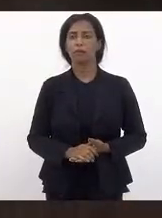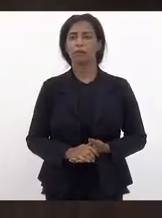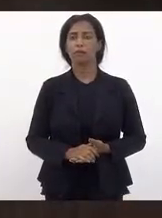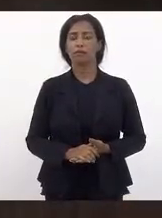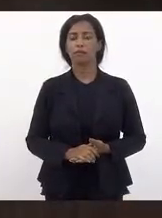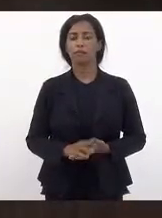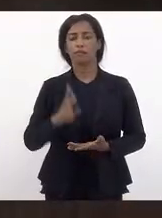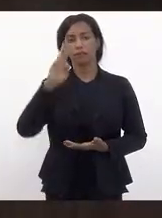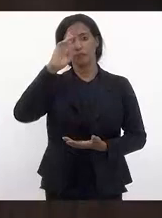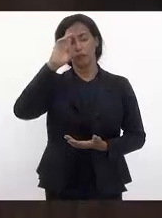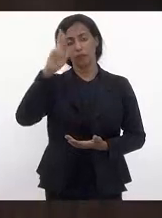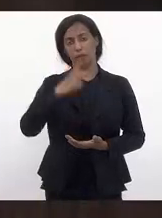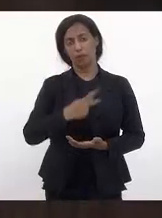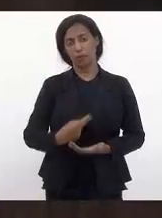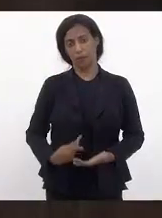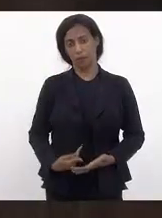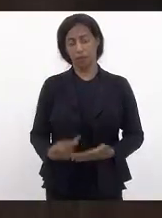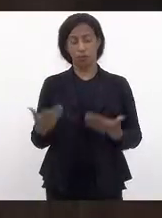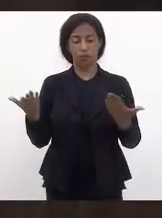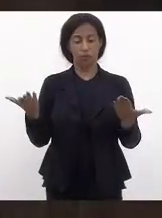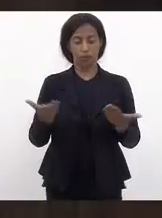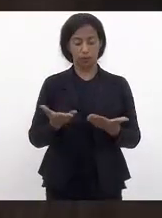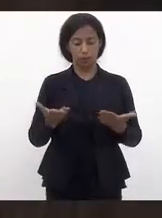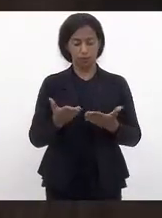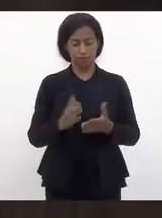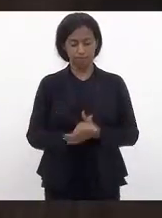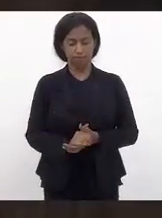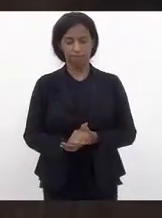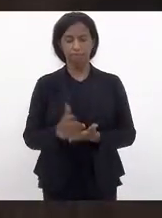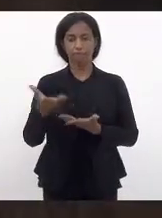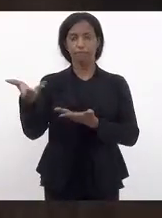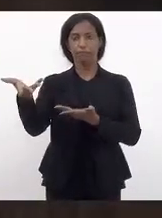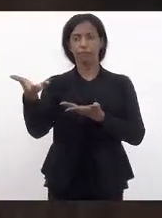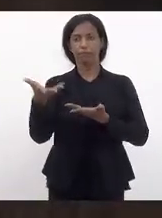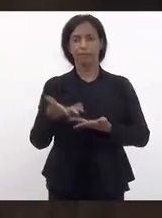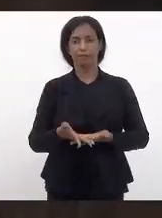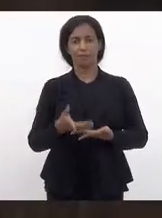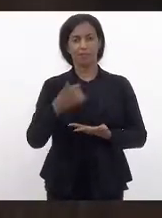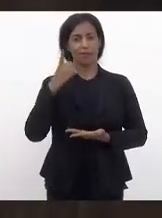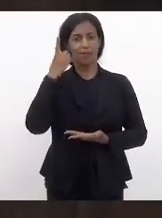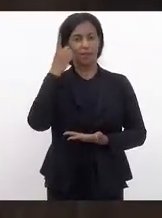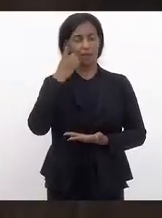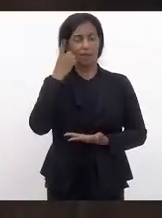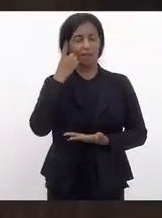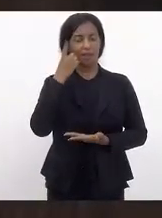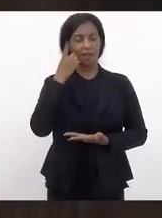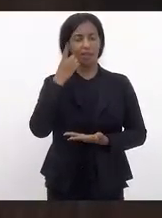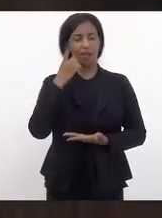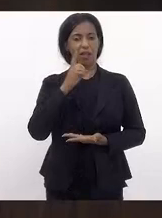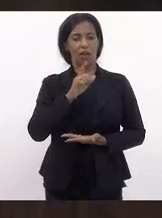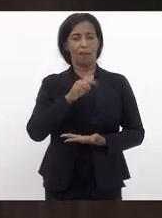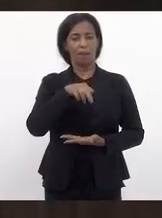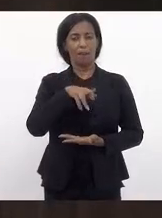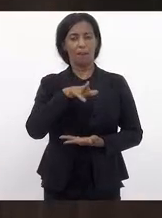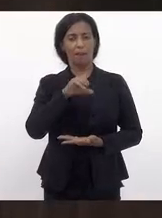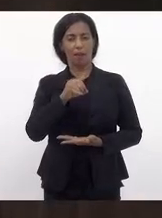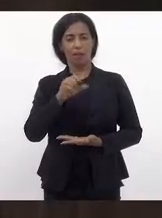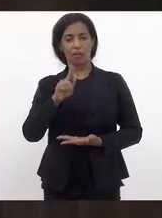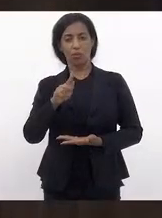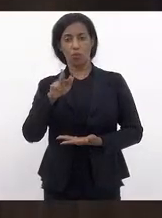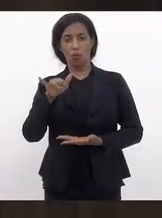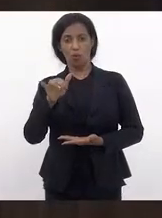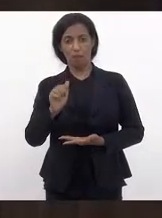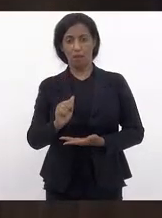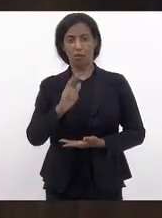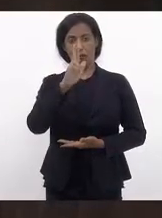chora Presidente hoje a convite do deputado Márcio Gualberto assistir